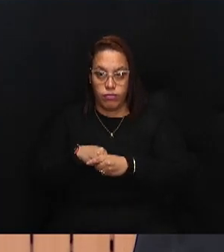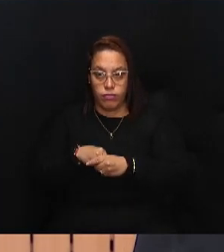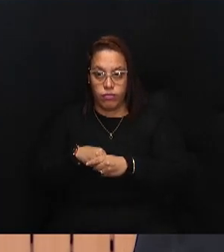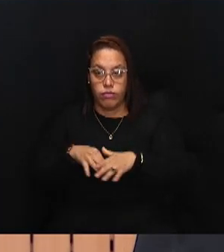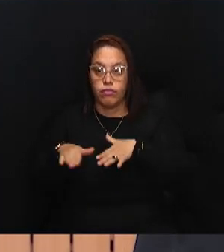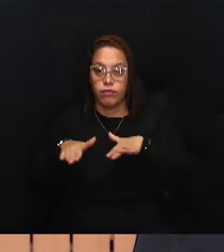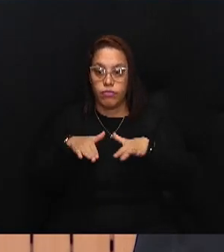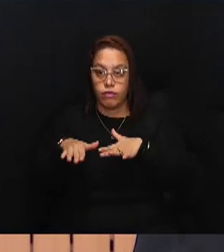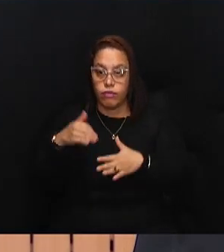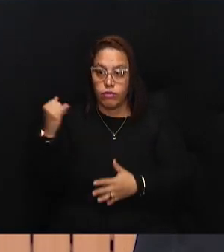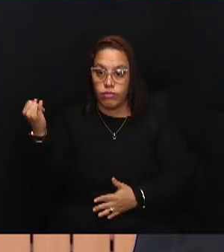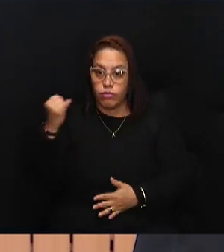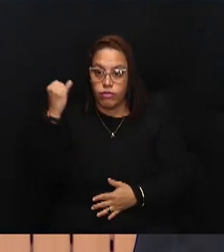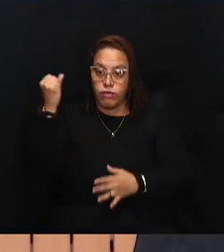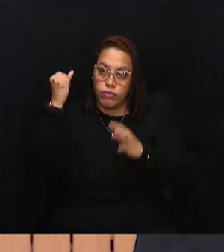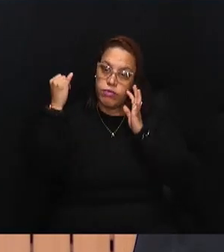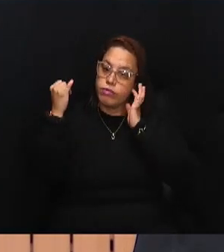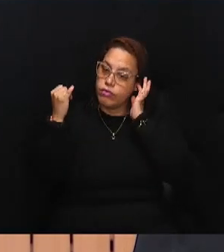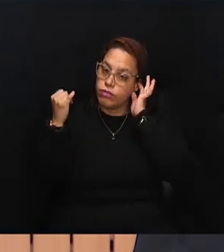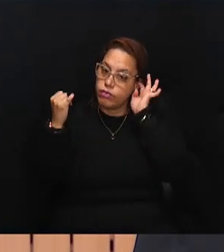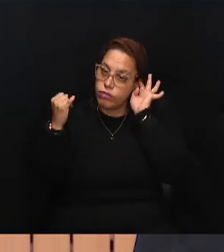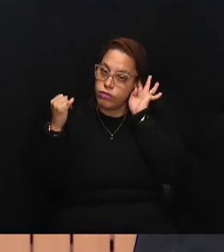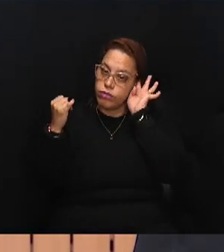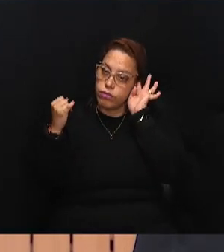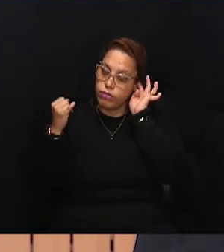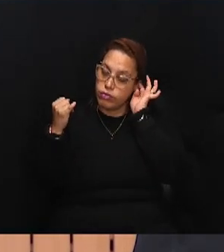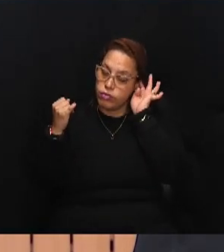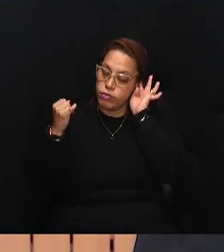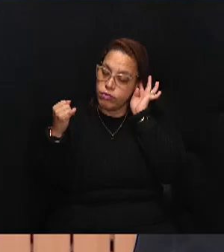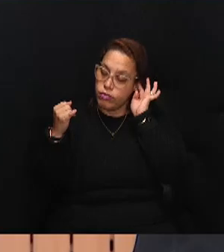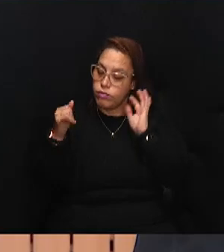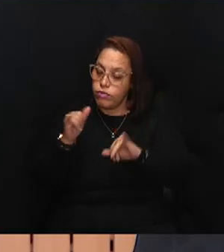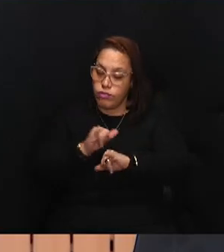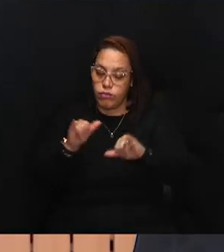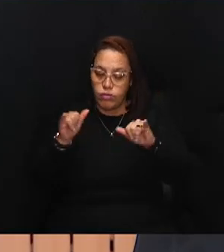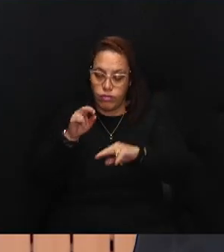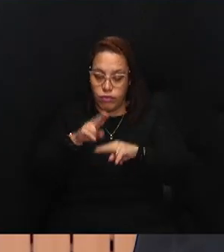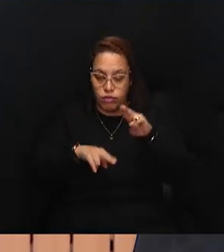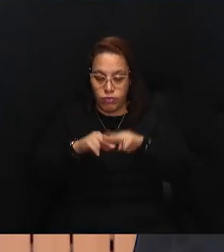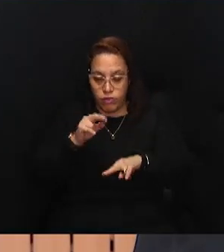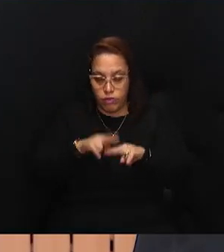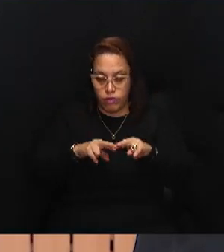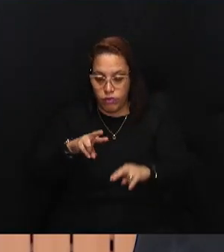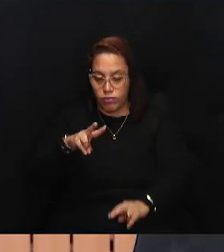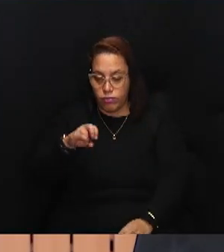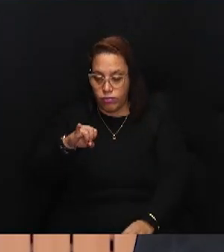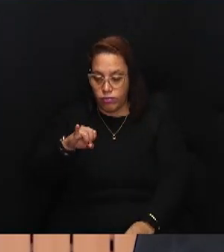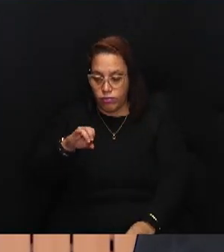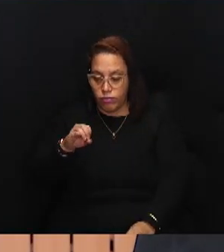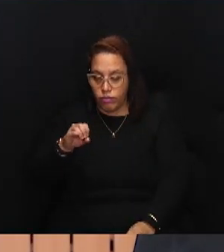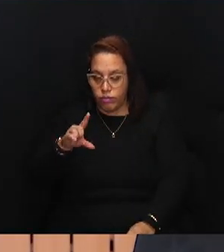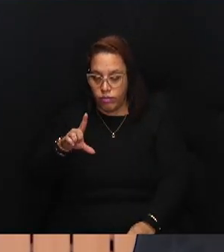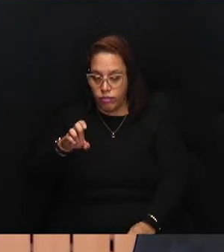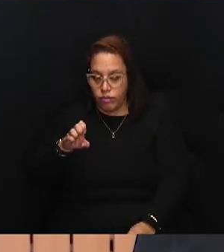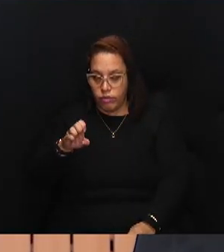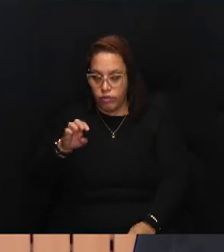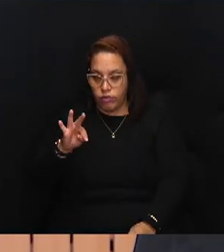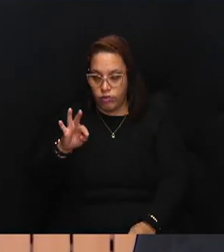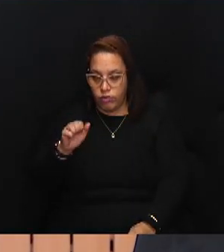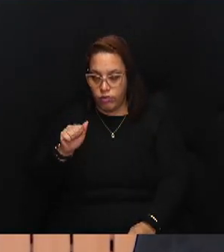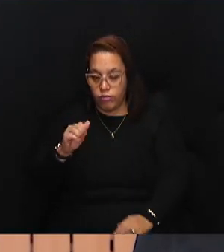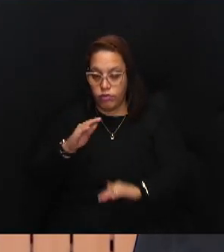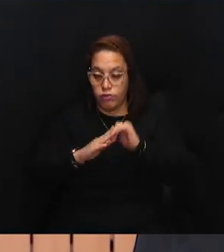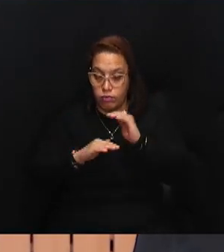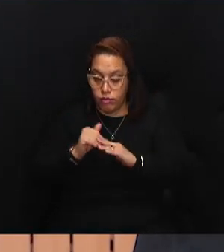momento muito importante, né? Que é durante a campanha do Junho Violeta, assim como já foi citada, que é um dos temas que nós vamos tratar